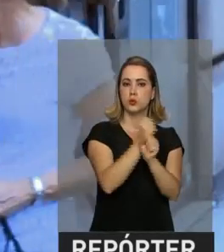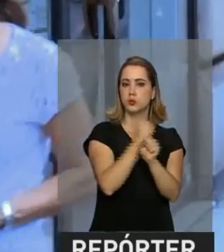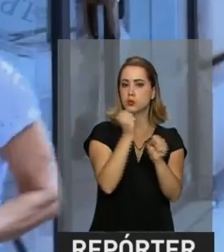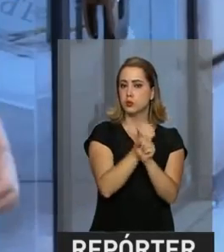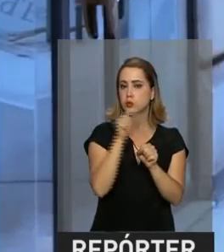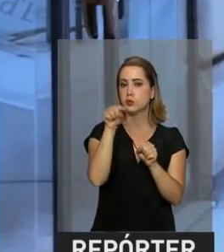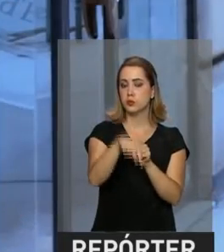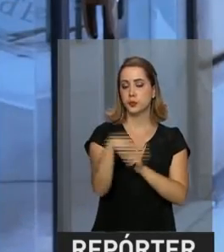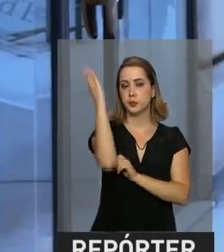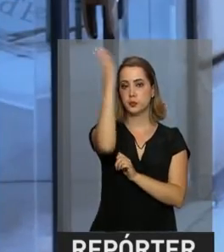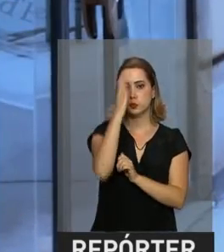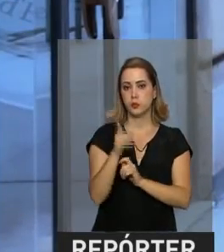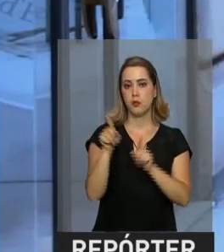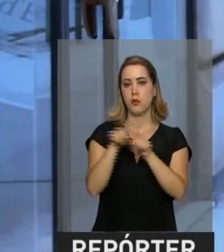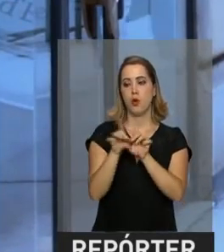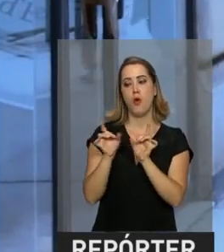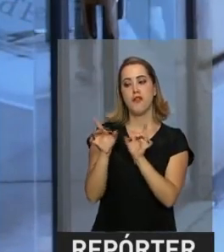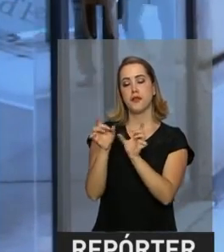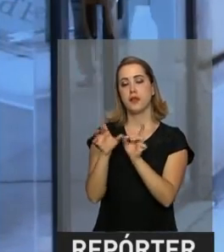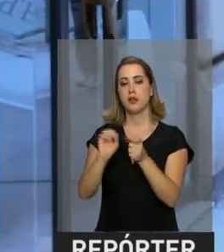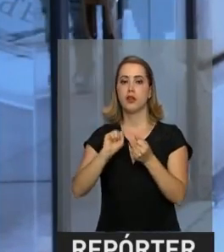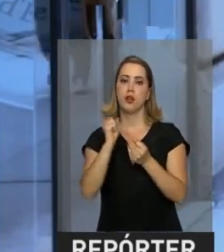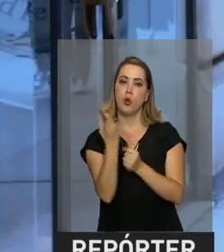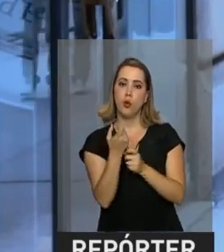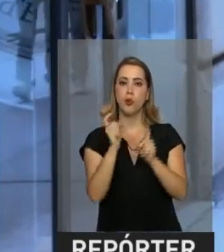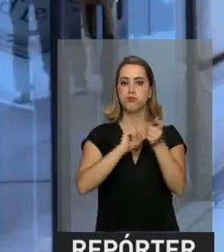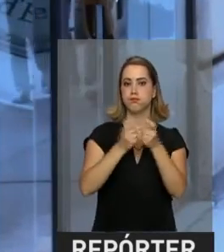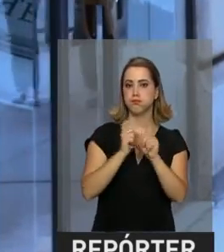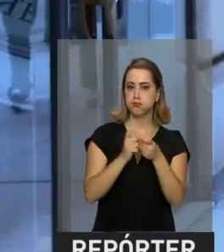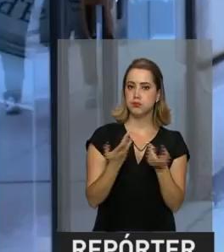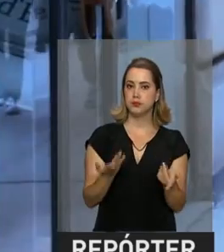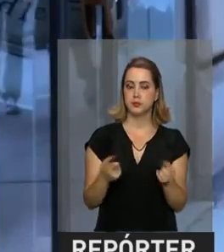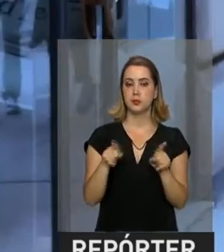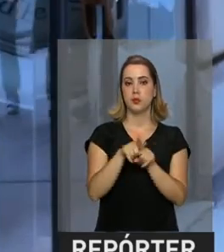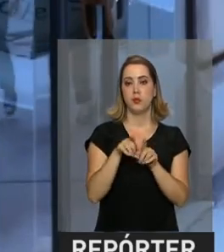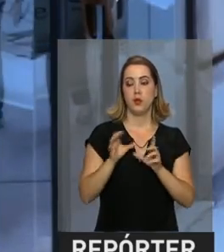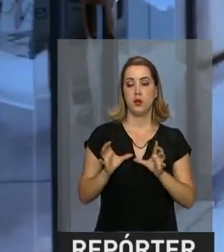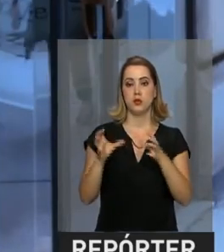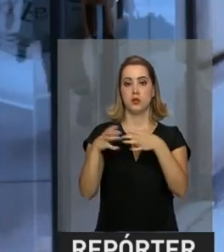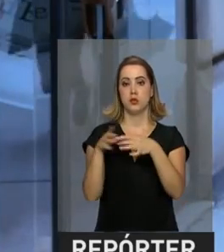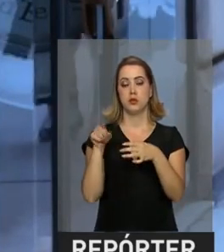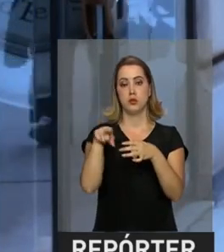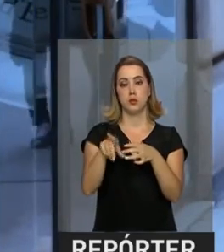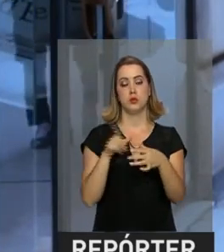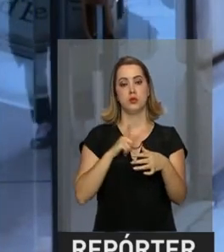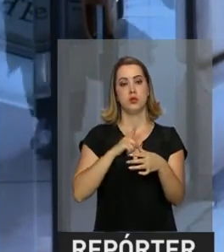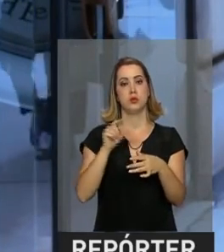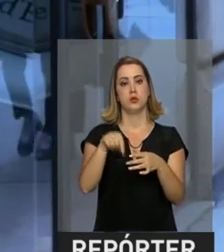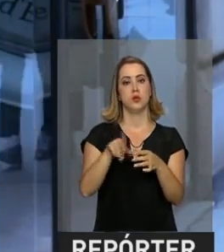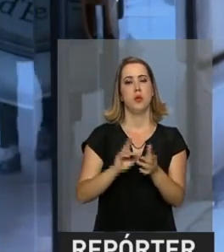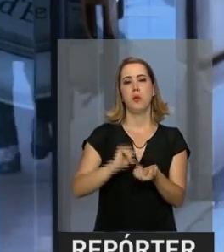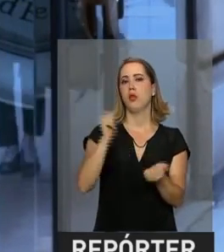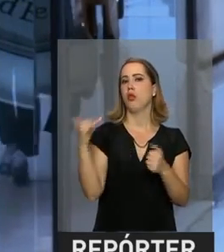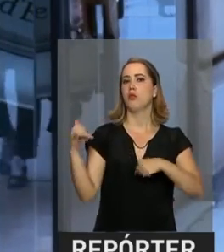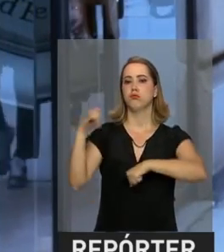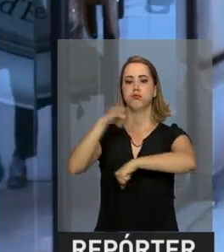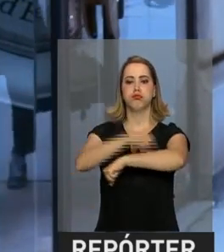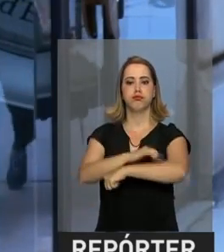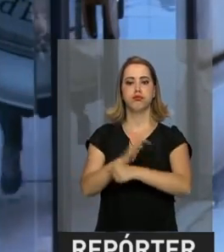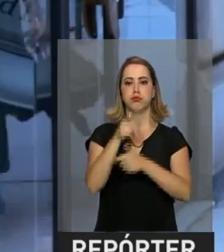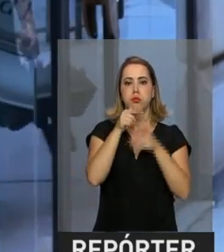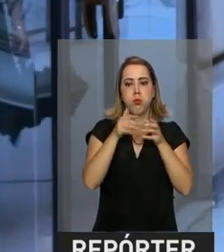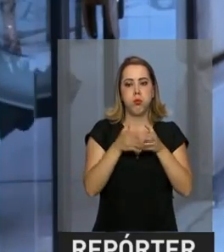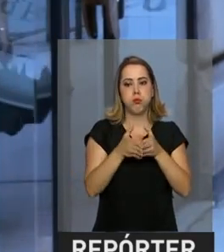isso por meio da venda ou concessão esses setores incluem por exemplo portos aeroportos rodovias